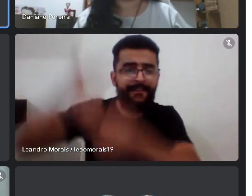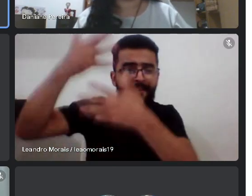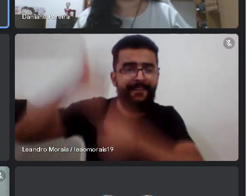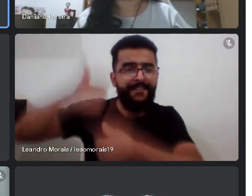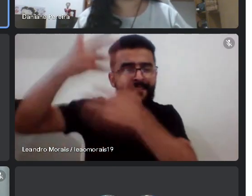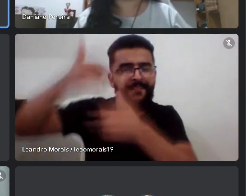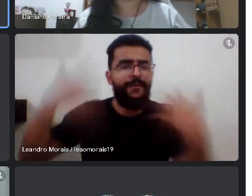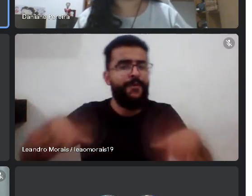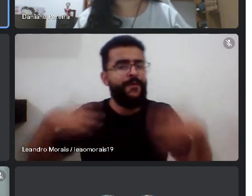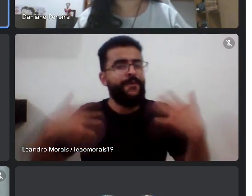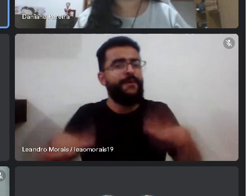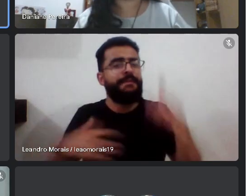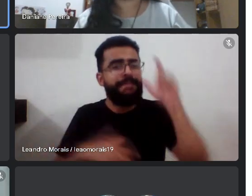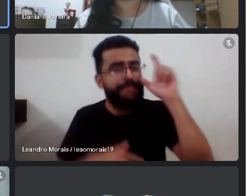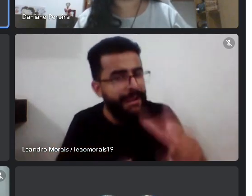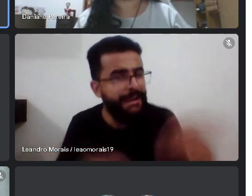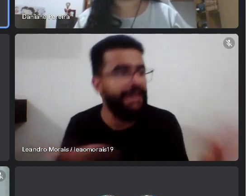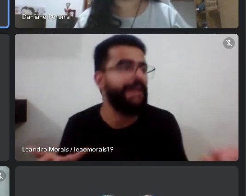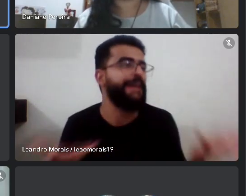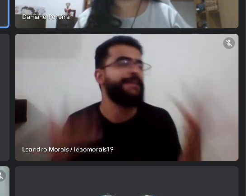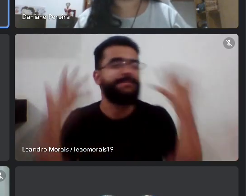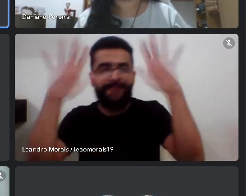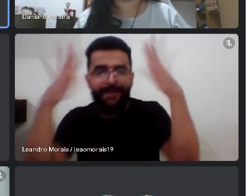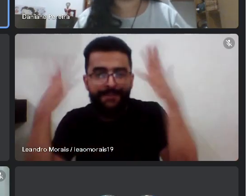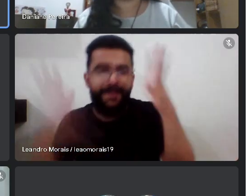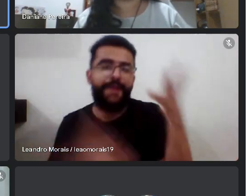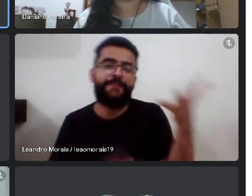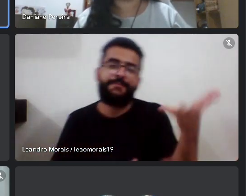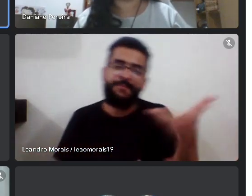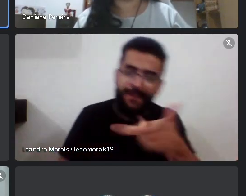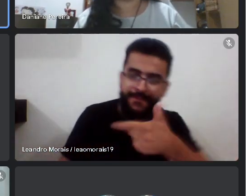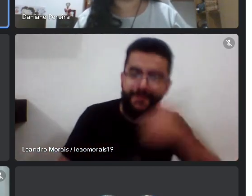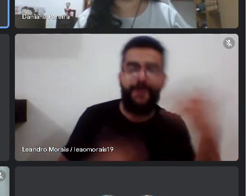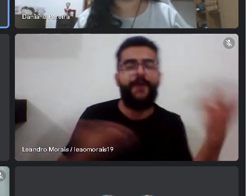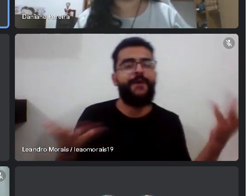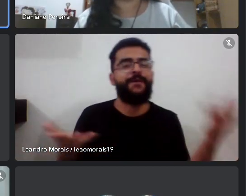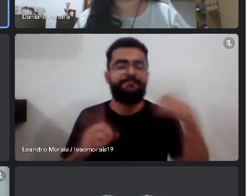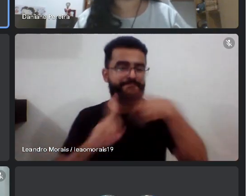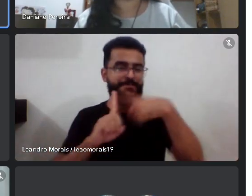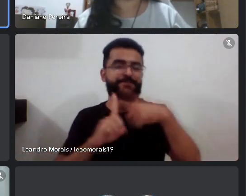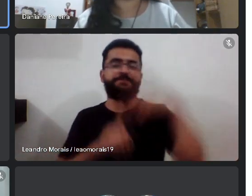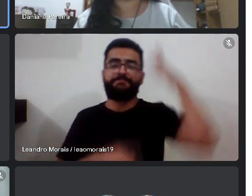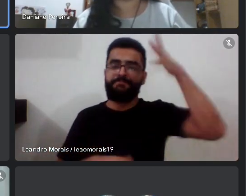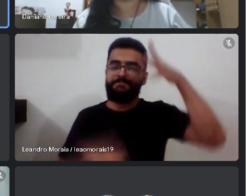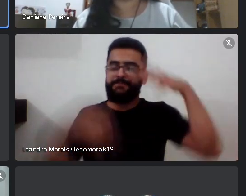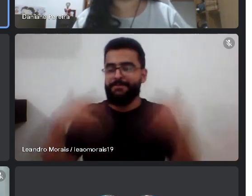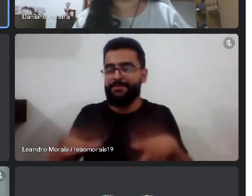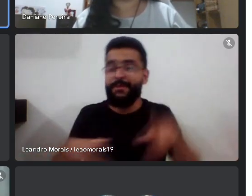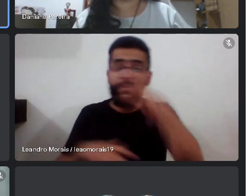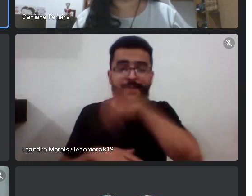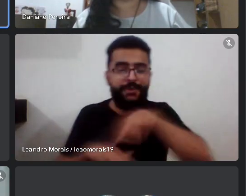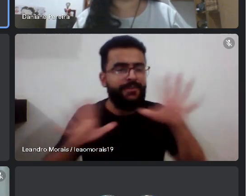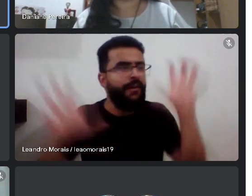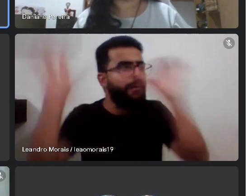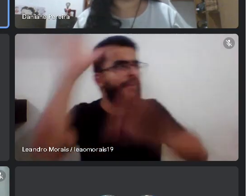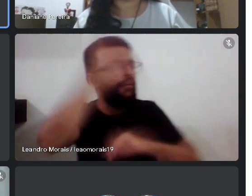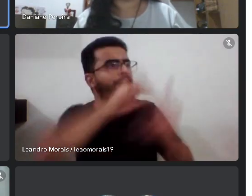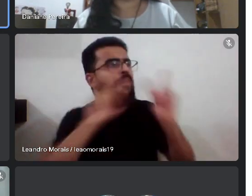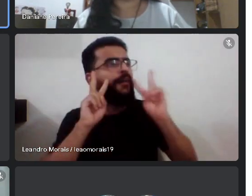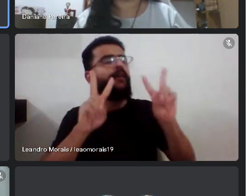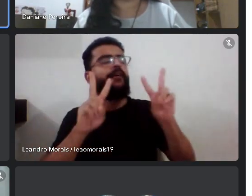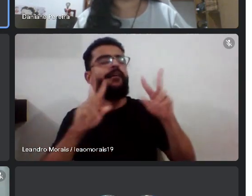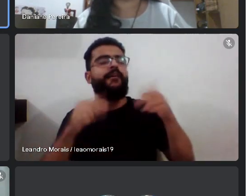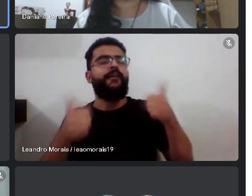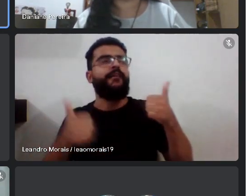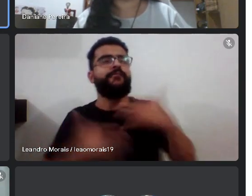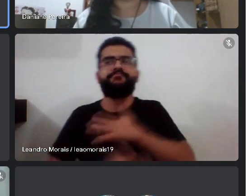parabéns pela palestra, pela explanação. Parabéns por essa habilidade, por essa agilidade